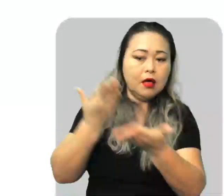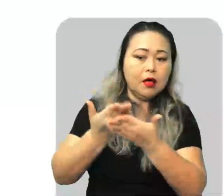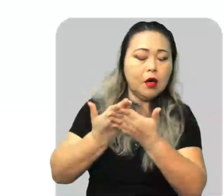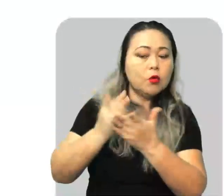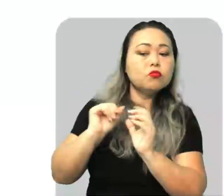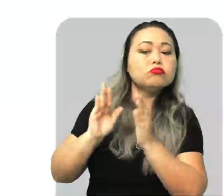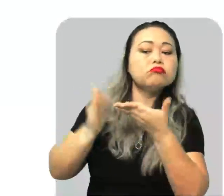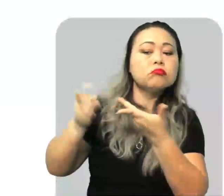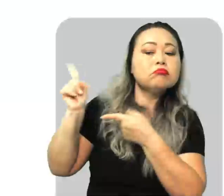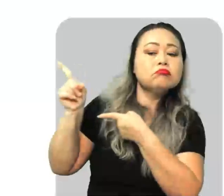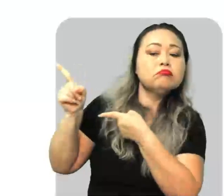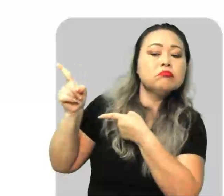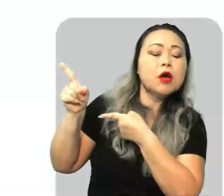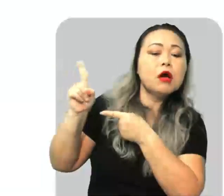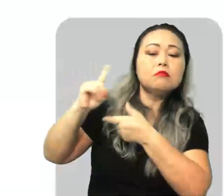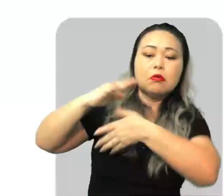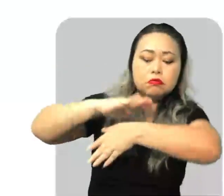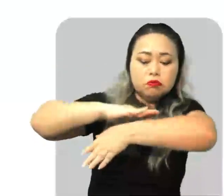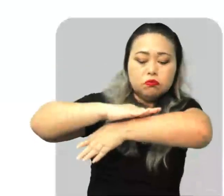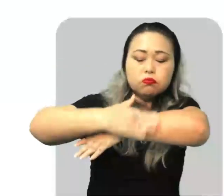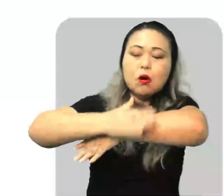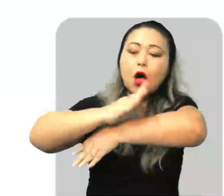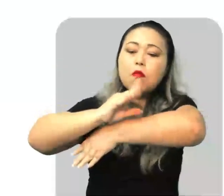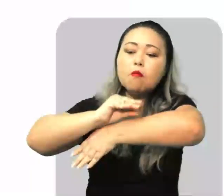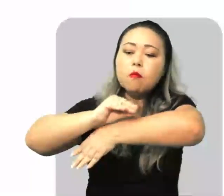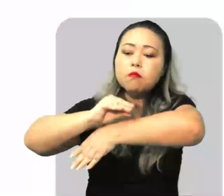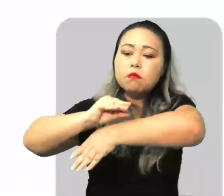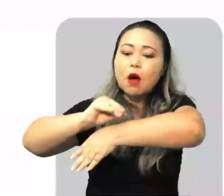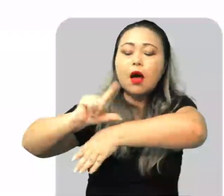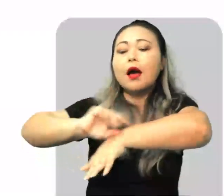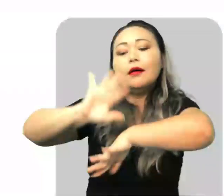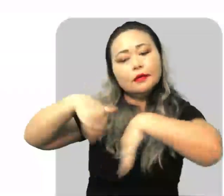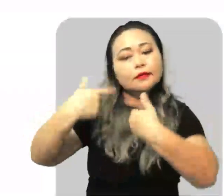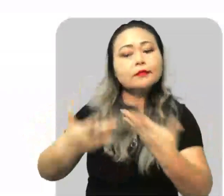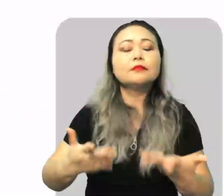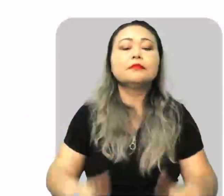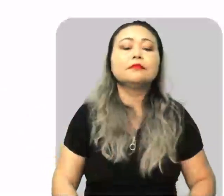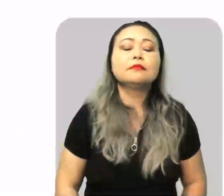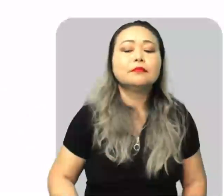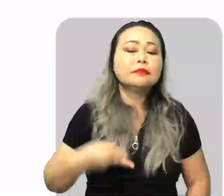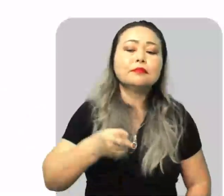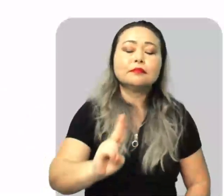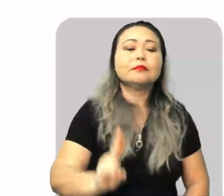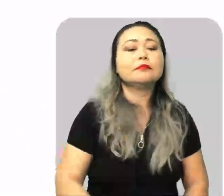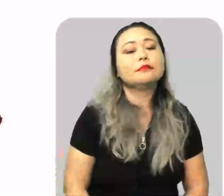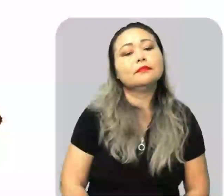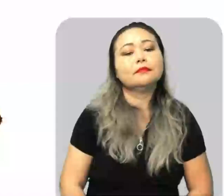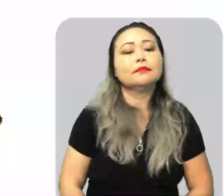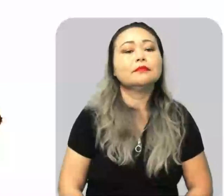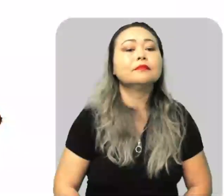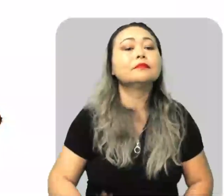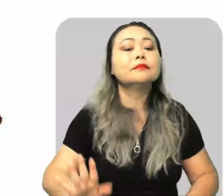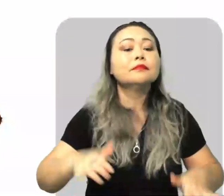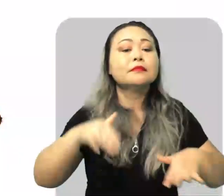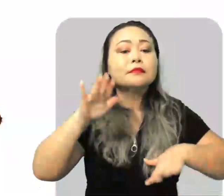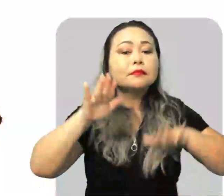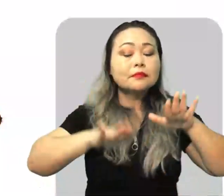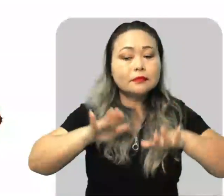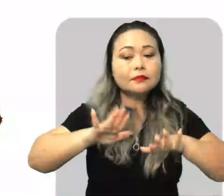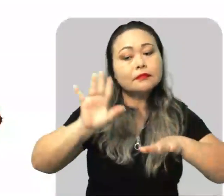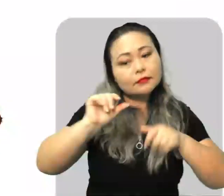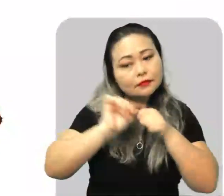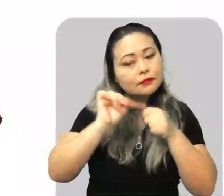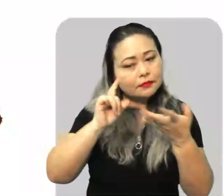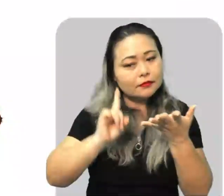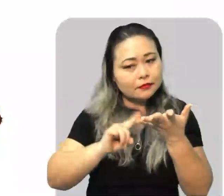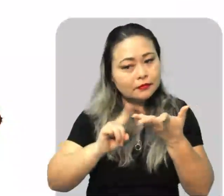tem a questão de uma camada de gordura, mas vamos seguindo, né? Vida que segue, então. Então, existem esses